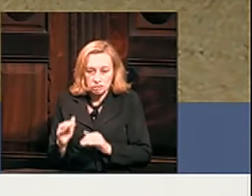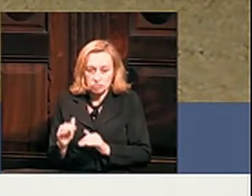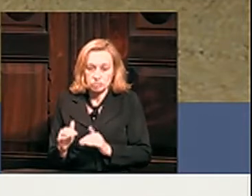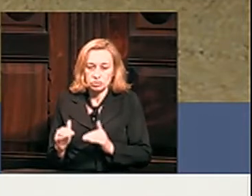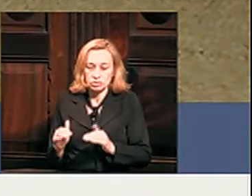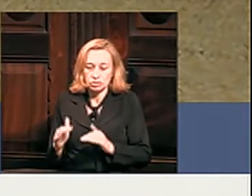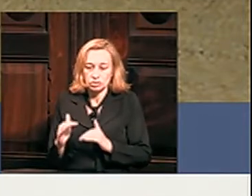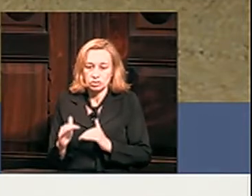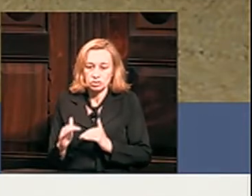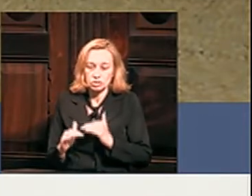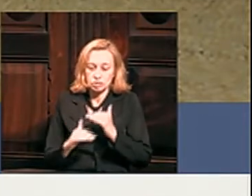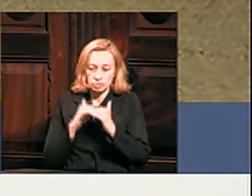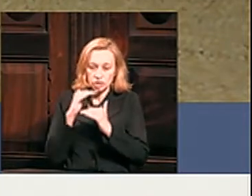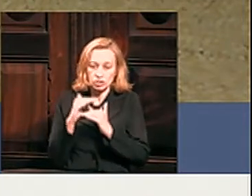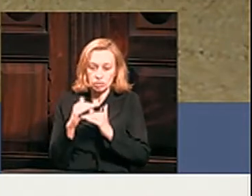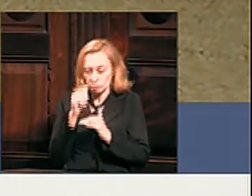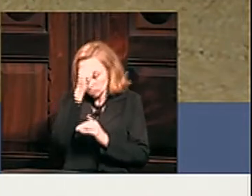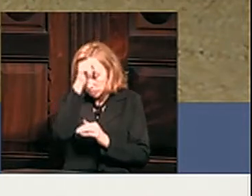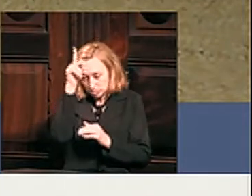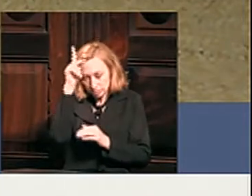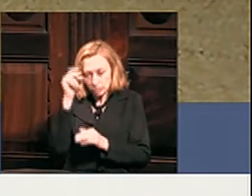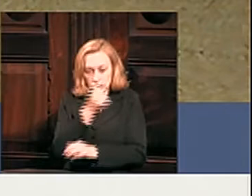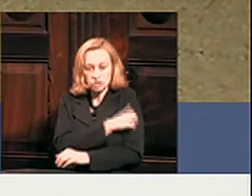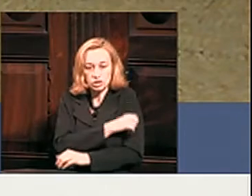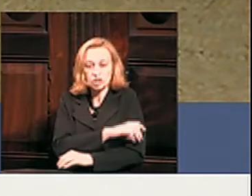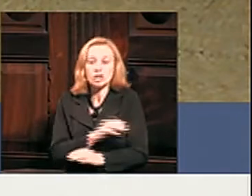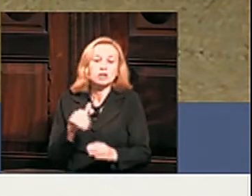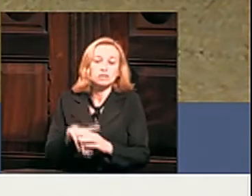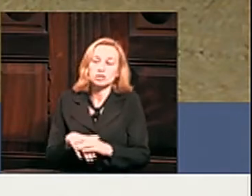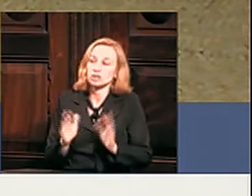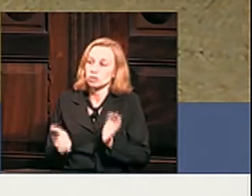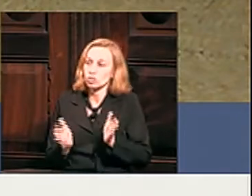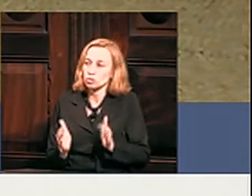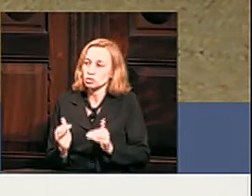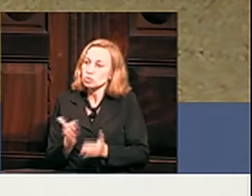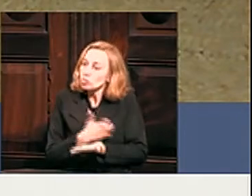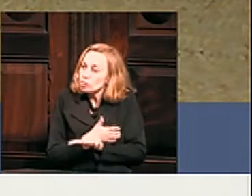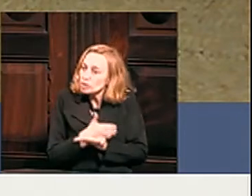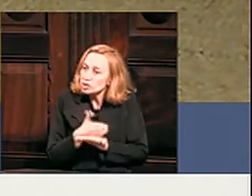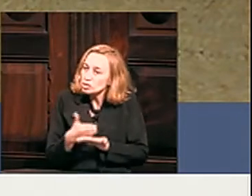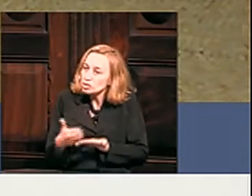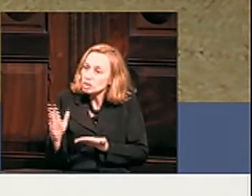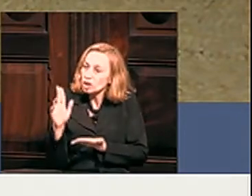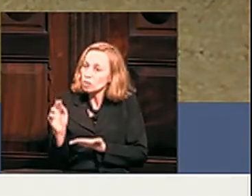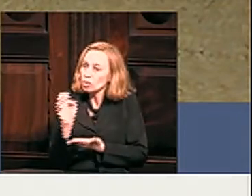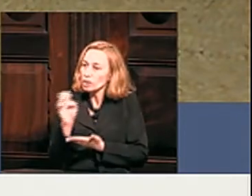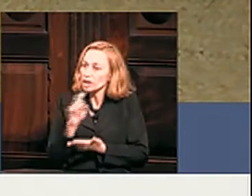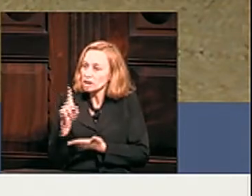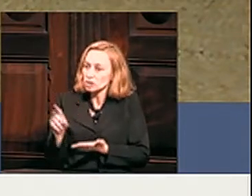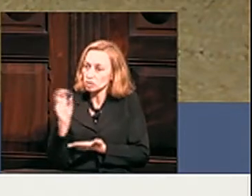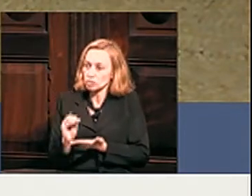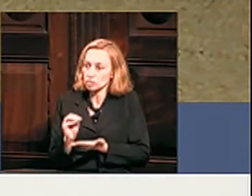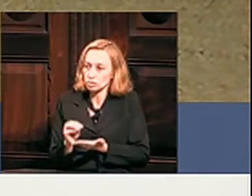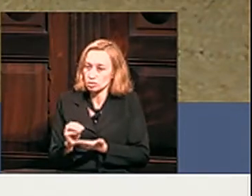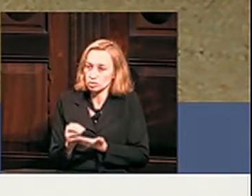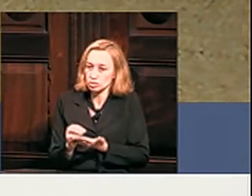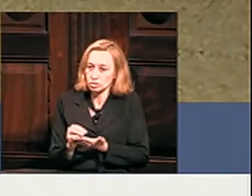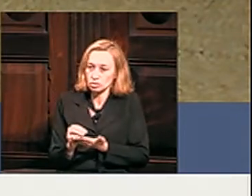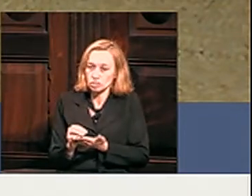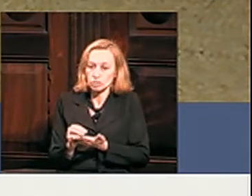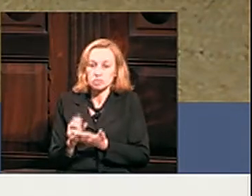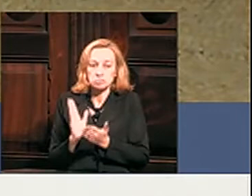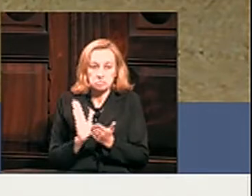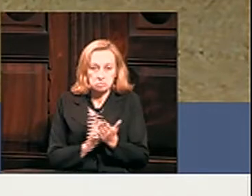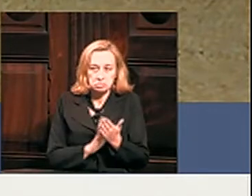Janeiro, que foi a votação que hoje começou a dar ao ESO um caráter propriamente